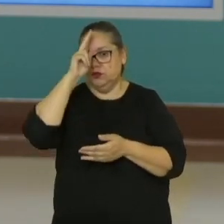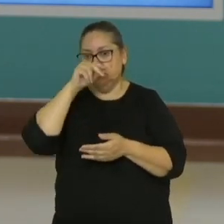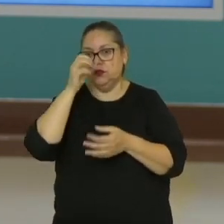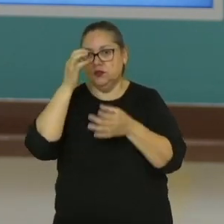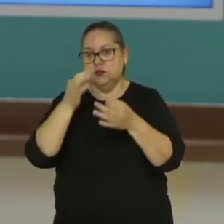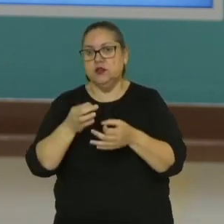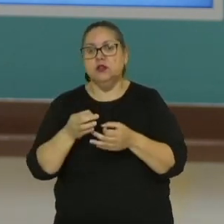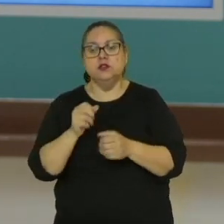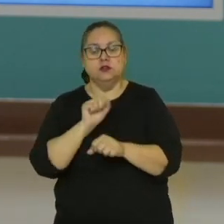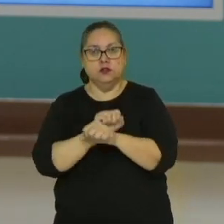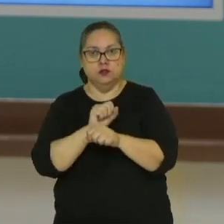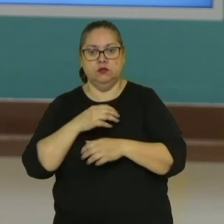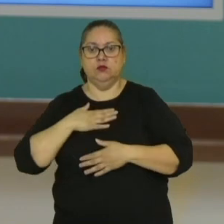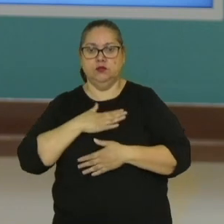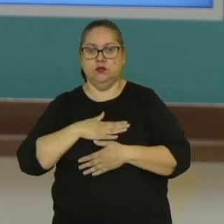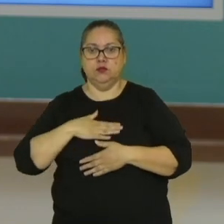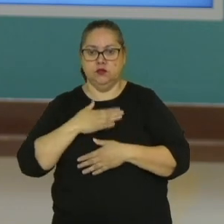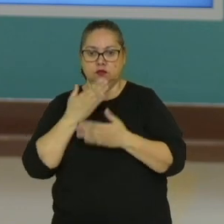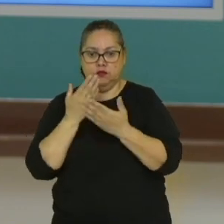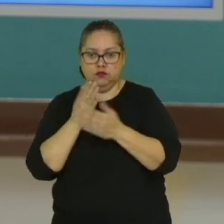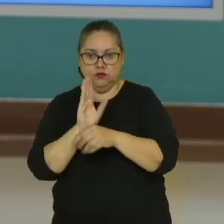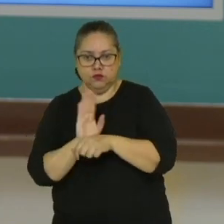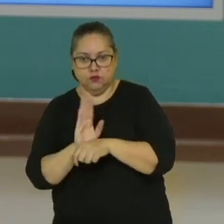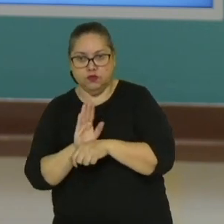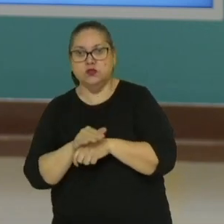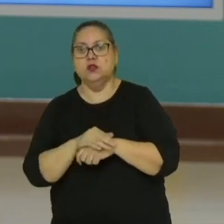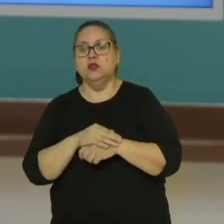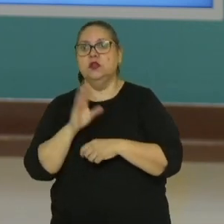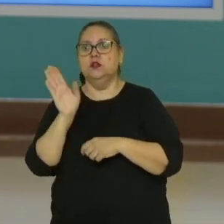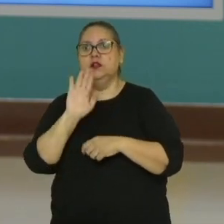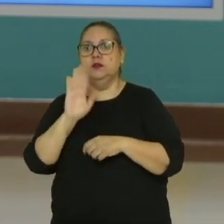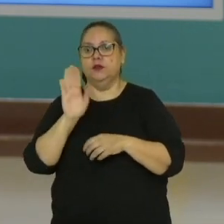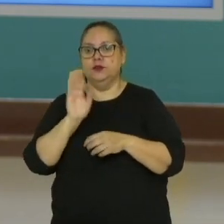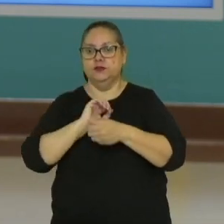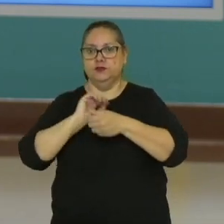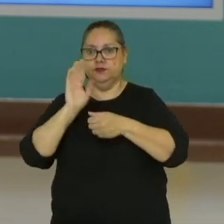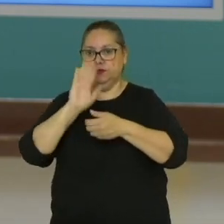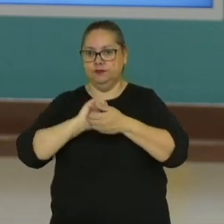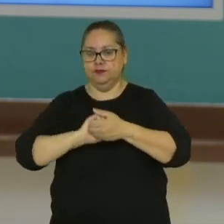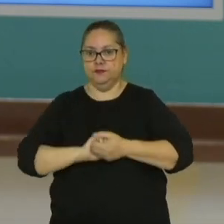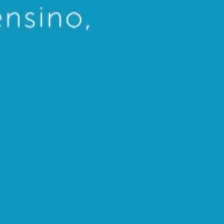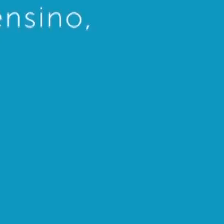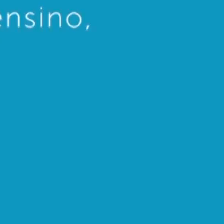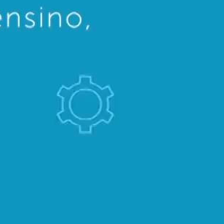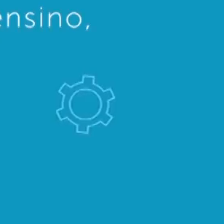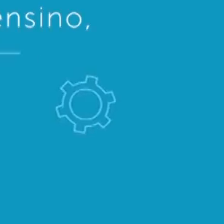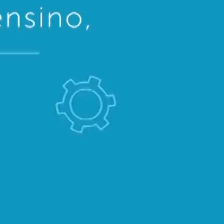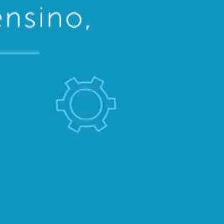certo? Espero que vocês tenham gostado deste vídeo. Até a próxima. Valeu!